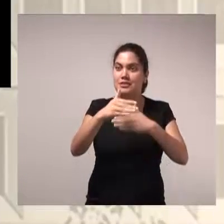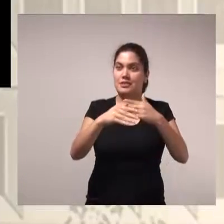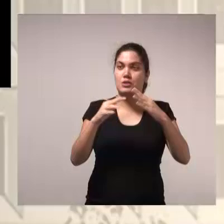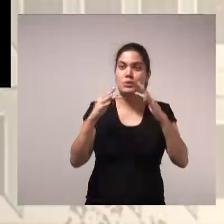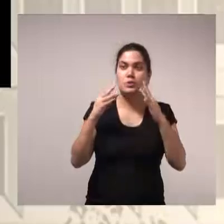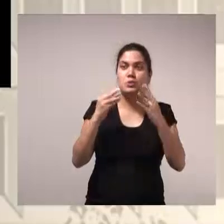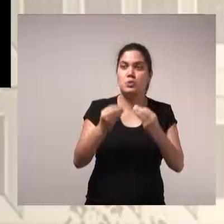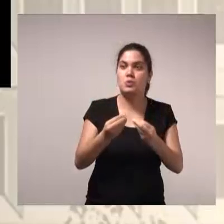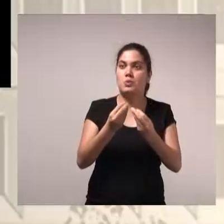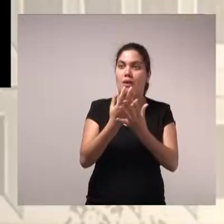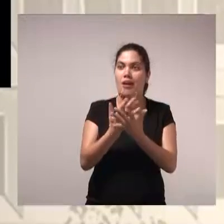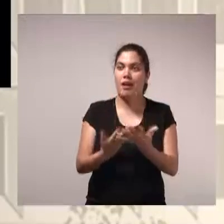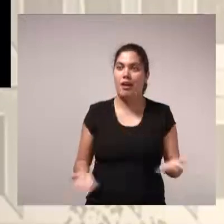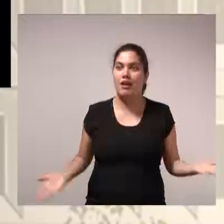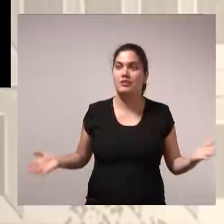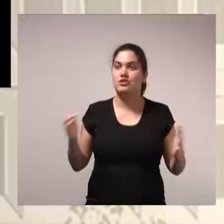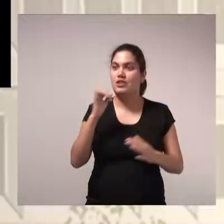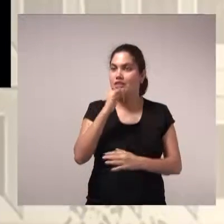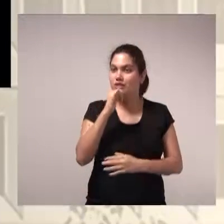gasto de energia que é